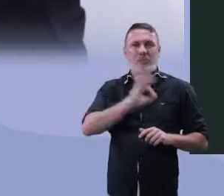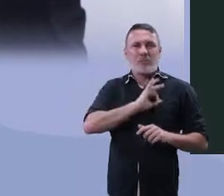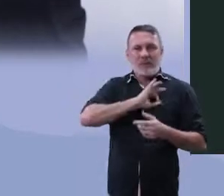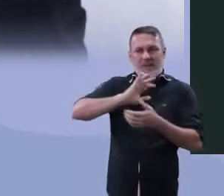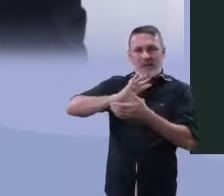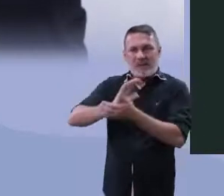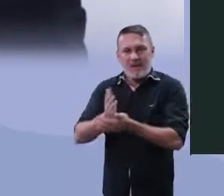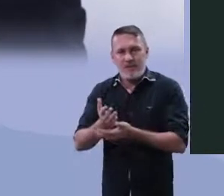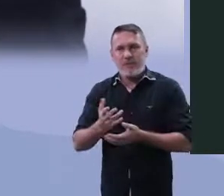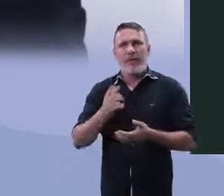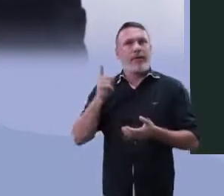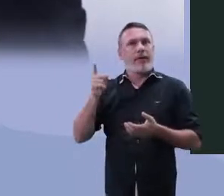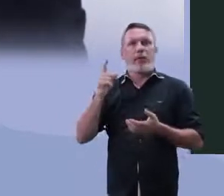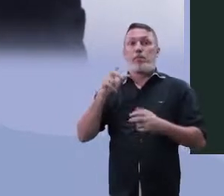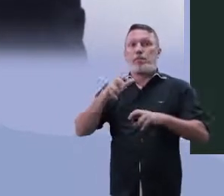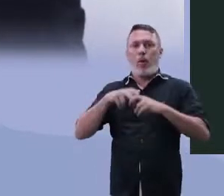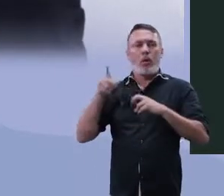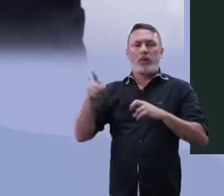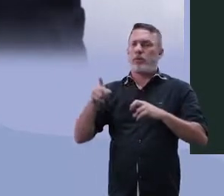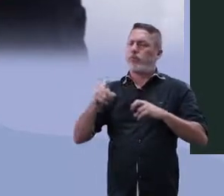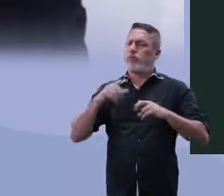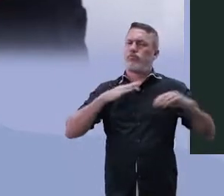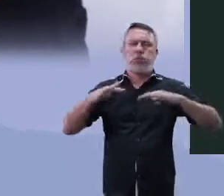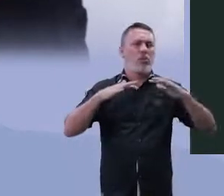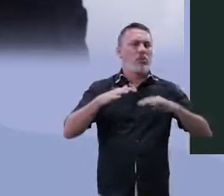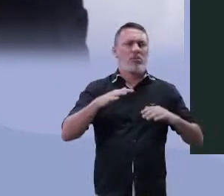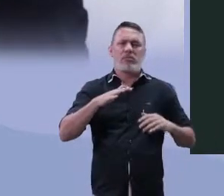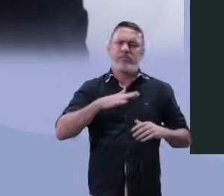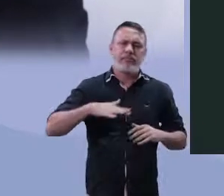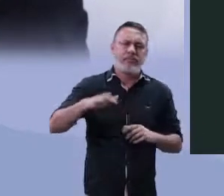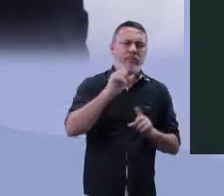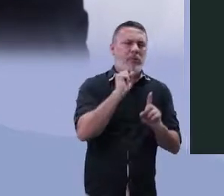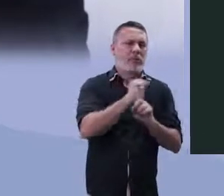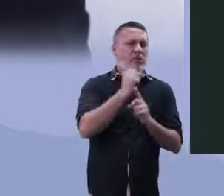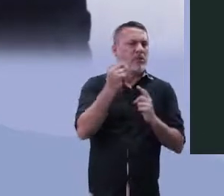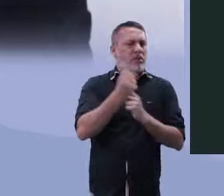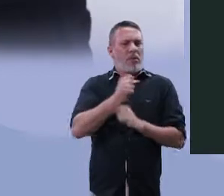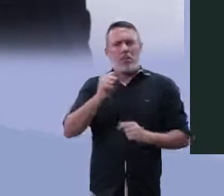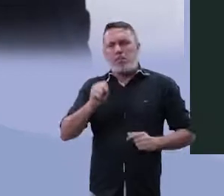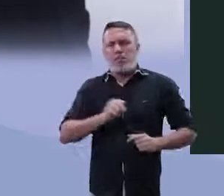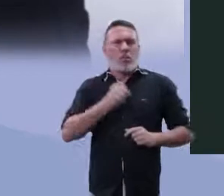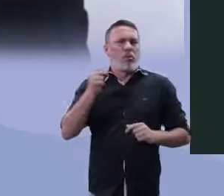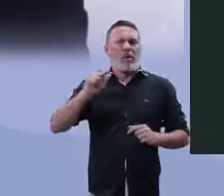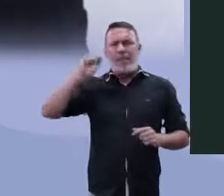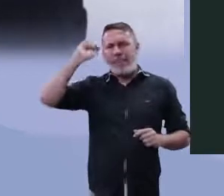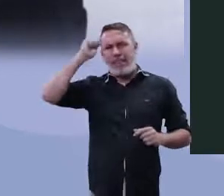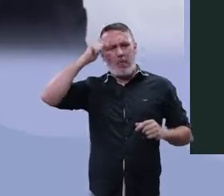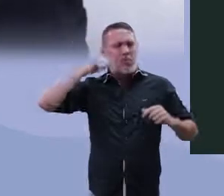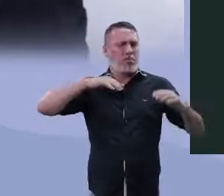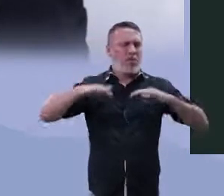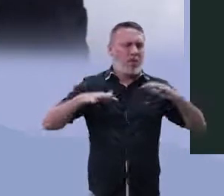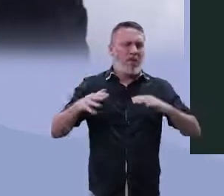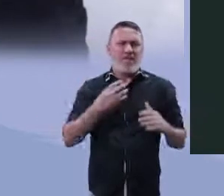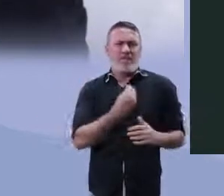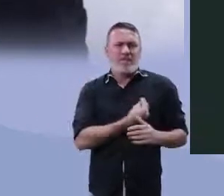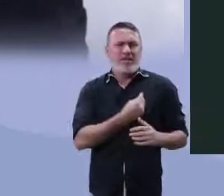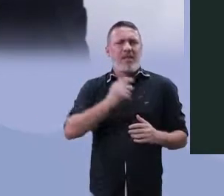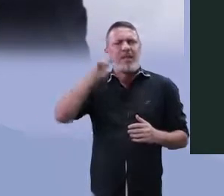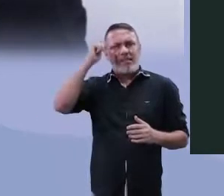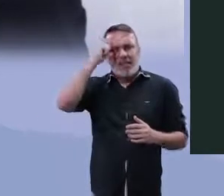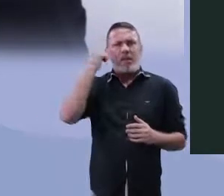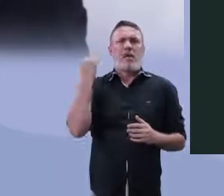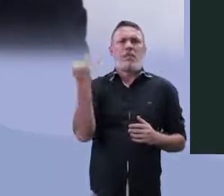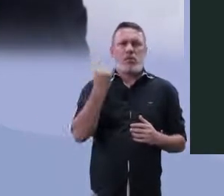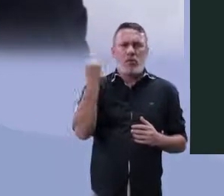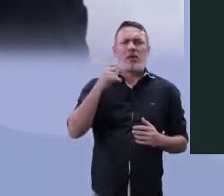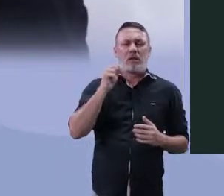assim, digamos, o elemento disparador desse movimento BLM, ou Black Lives Matter, né, ou Vidas